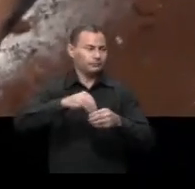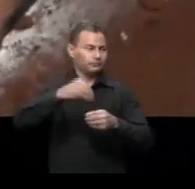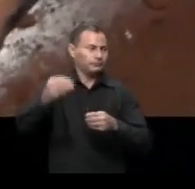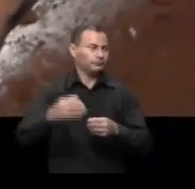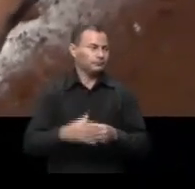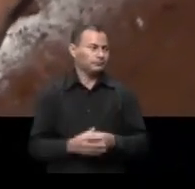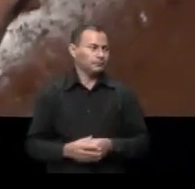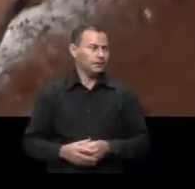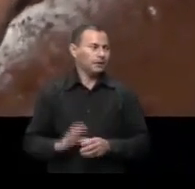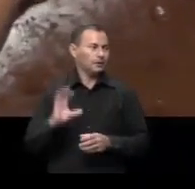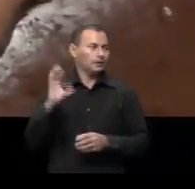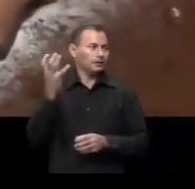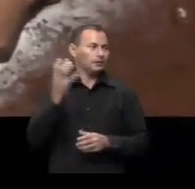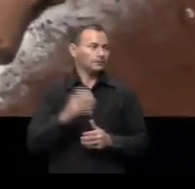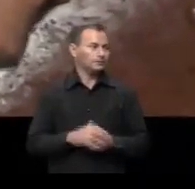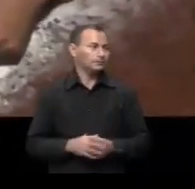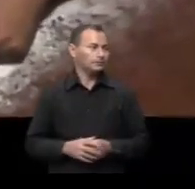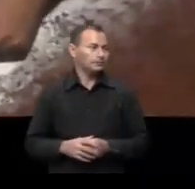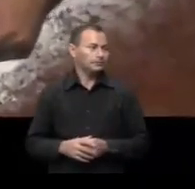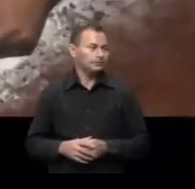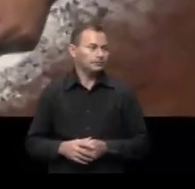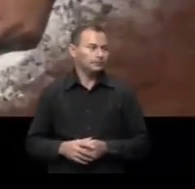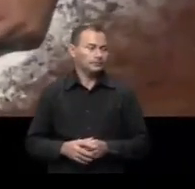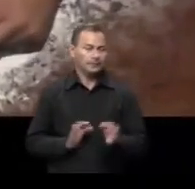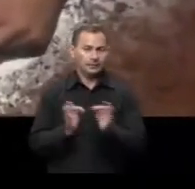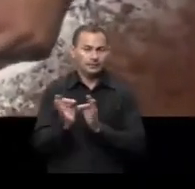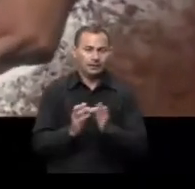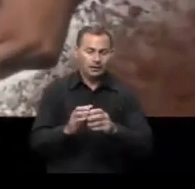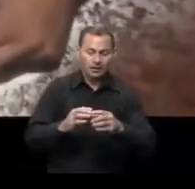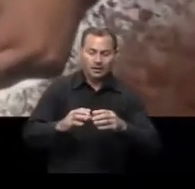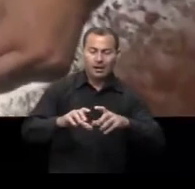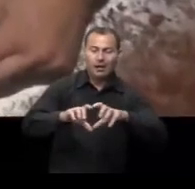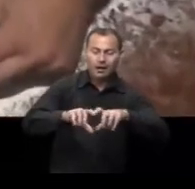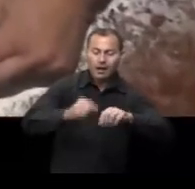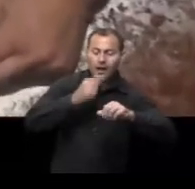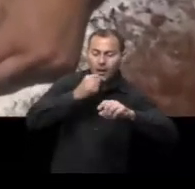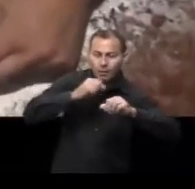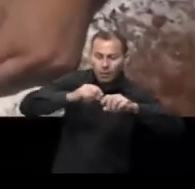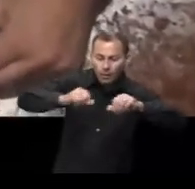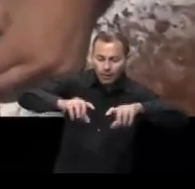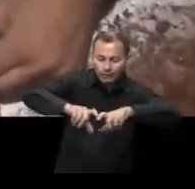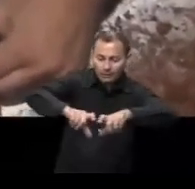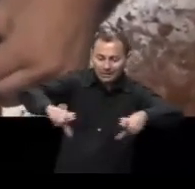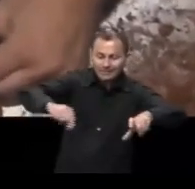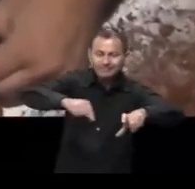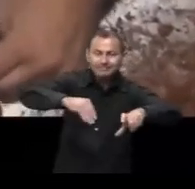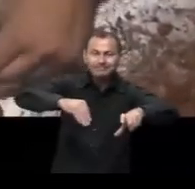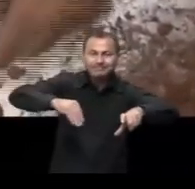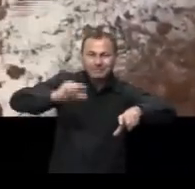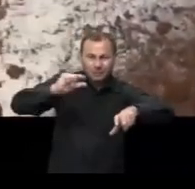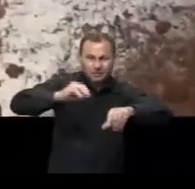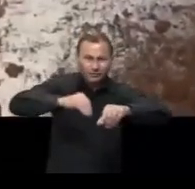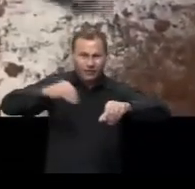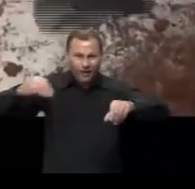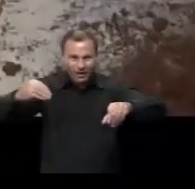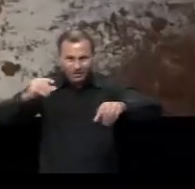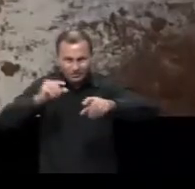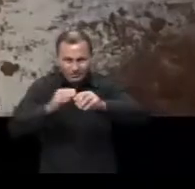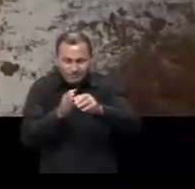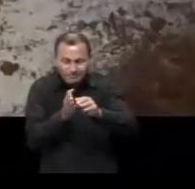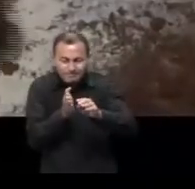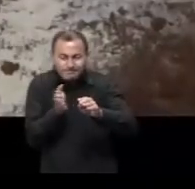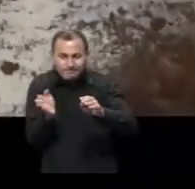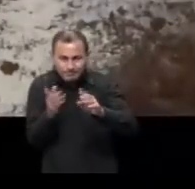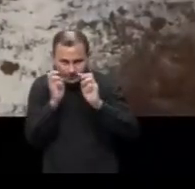Você viu como que acontece a correção do gabarito? Como que o gabarito corrige legal a locação